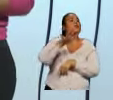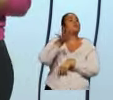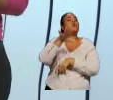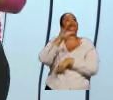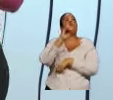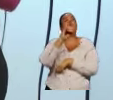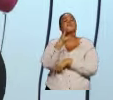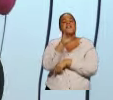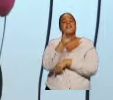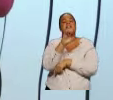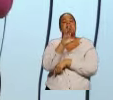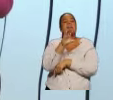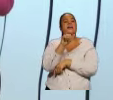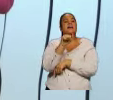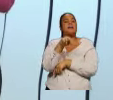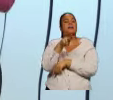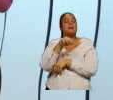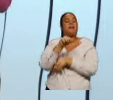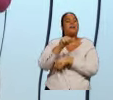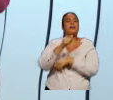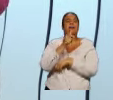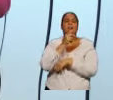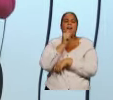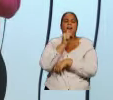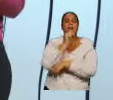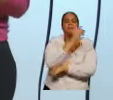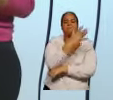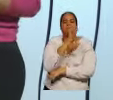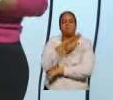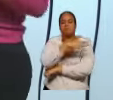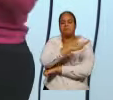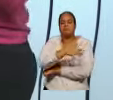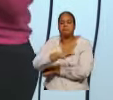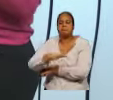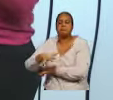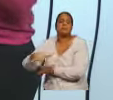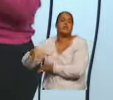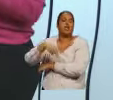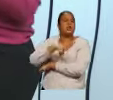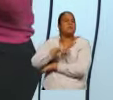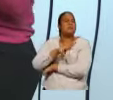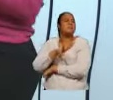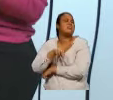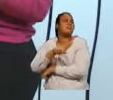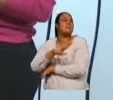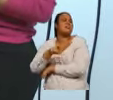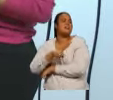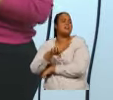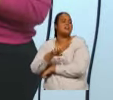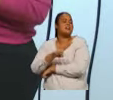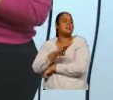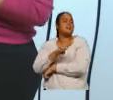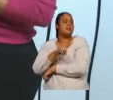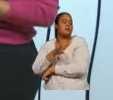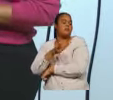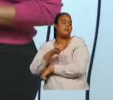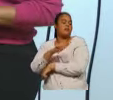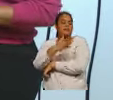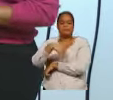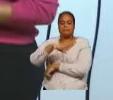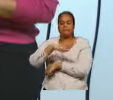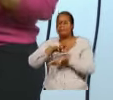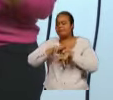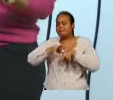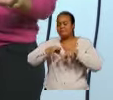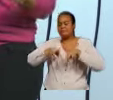o seu a assíria asinhas lá principalmente a austrália e nova zelândia algumas outras ilhas bora bora e aí